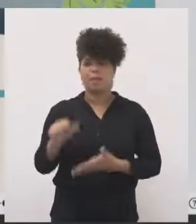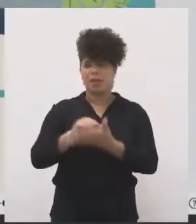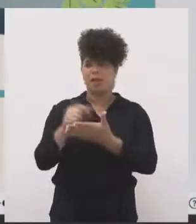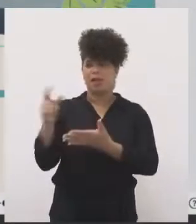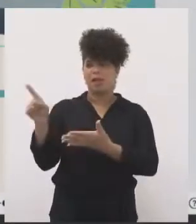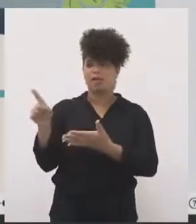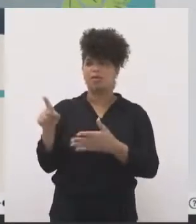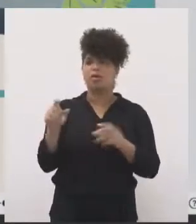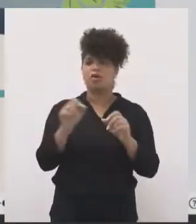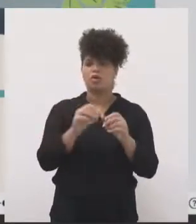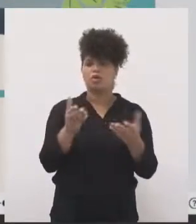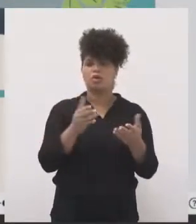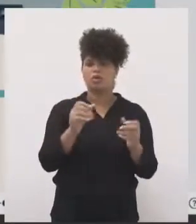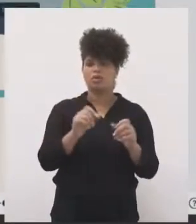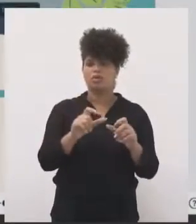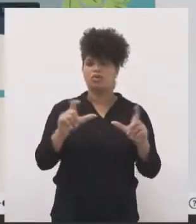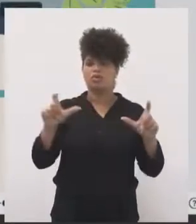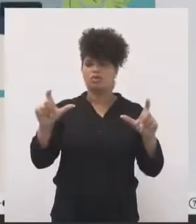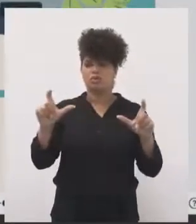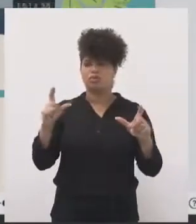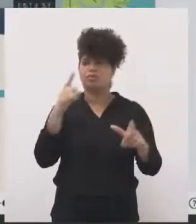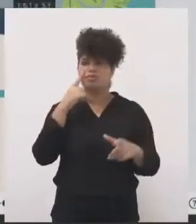vou aumentar esse aqui